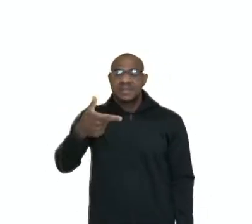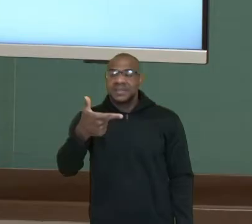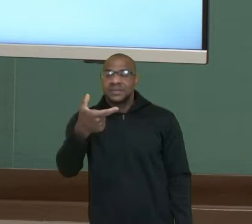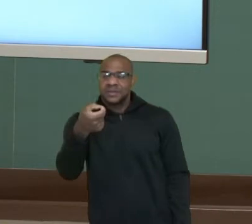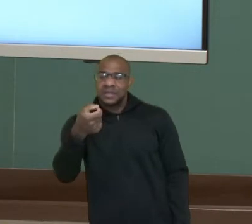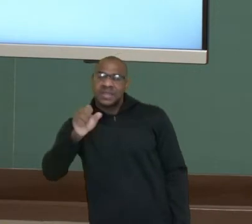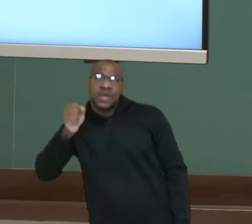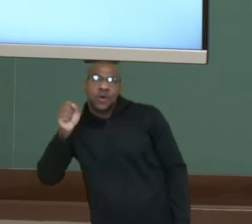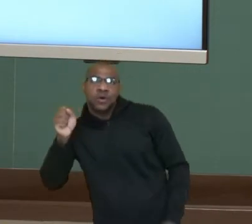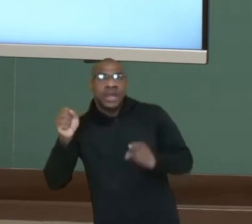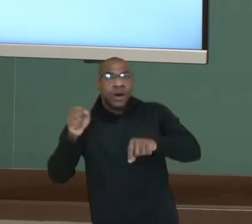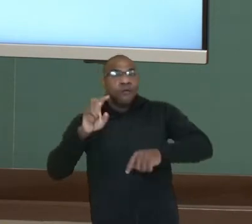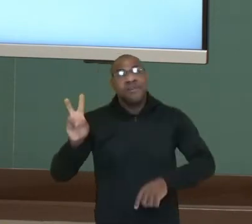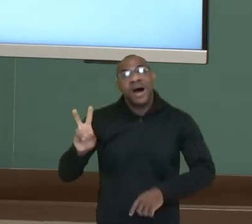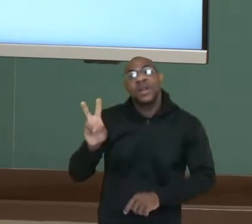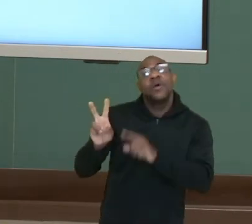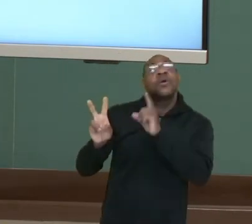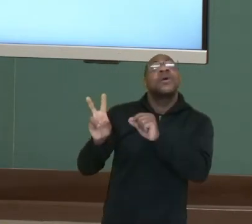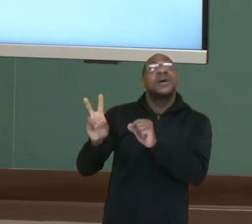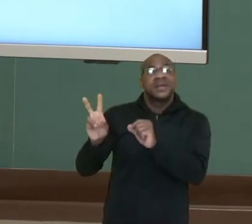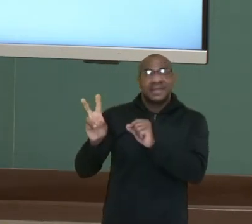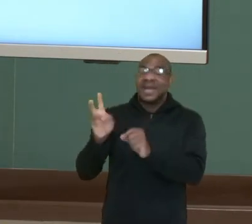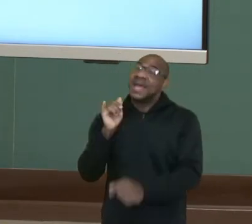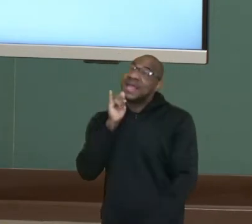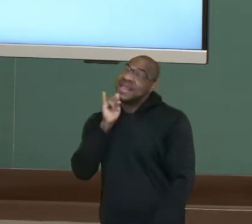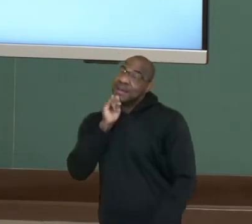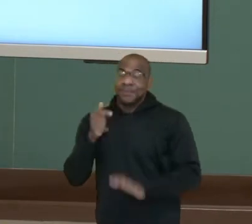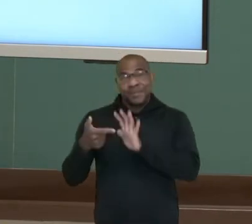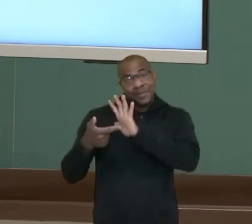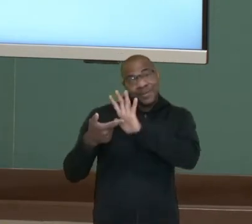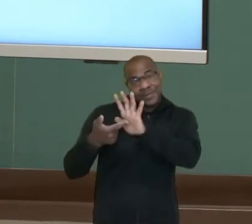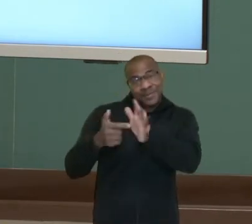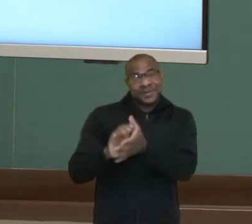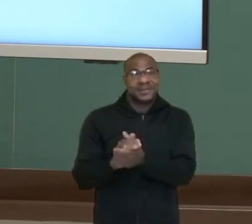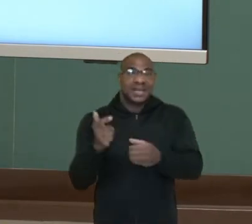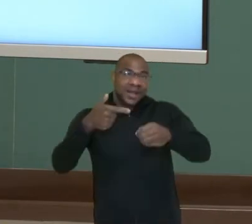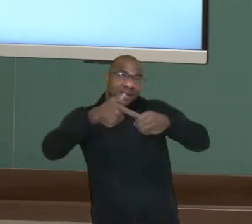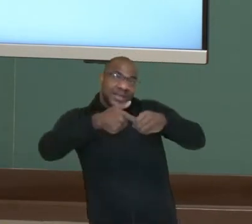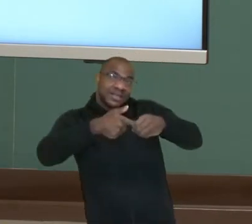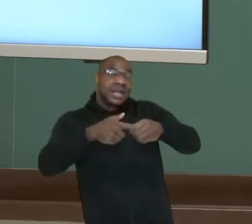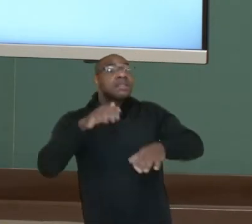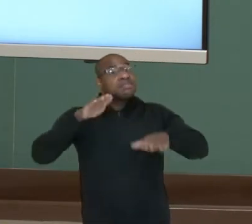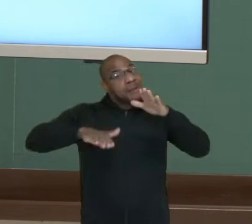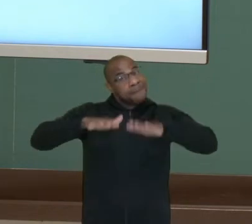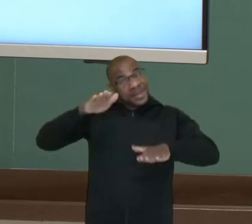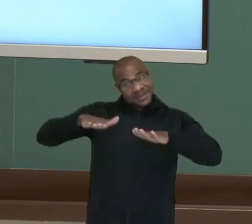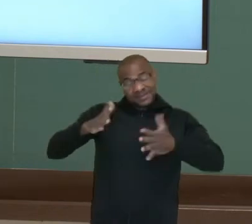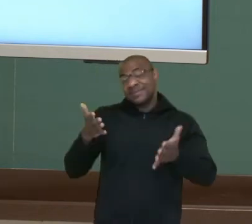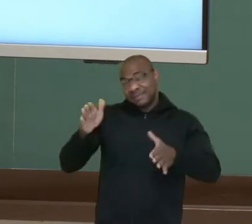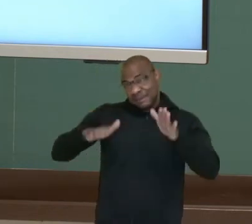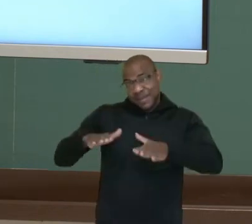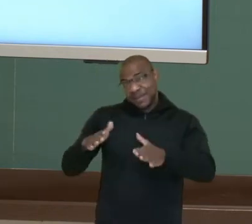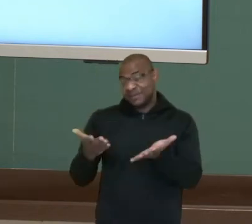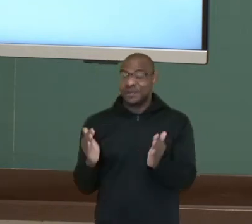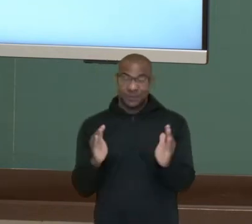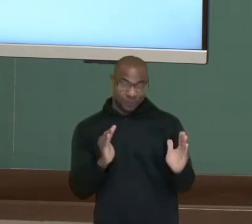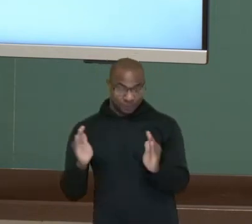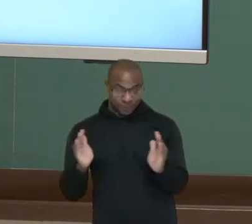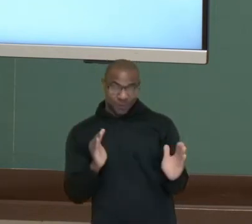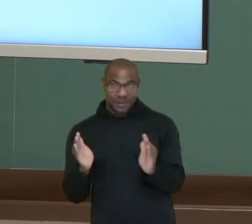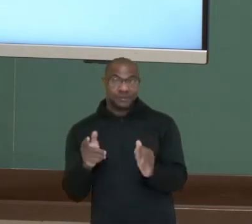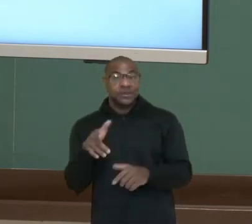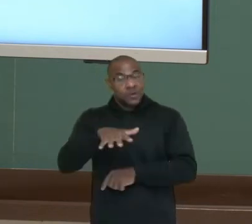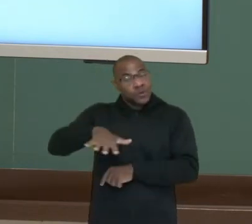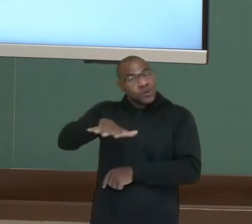5,208 também é um valor de exemplo, pode ser que a gasolina esteja um pouco mais cara, um pouco mais barata, tudo depende do momento e da região que